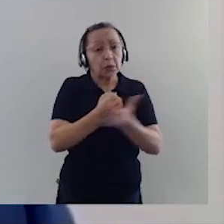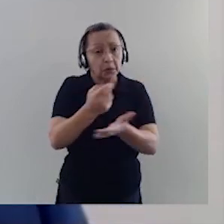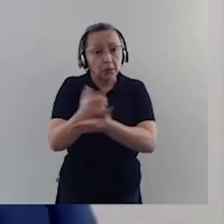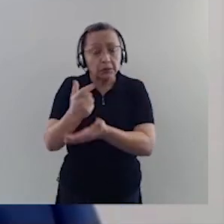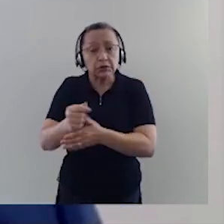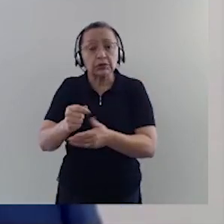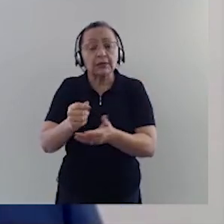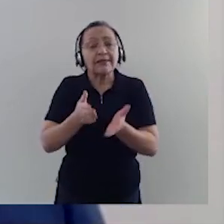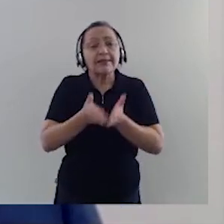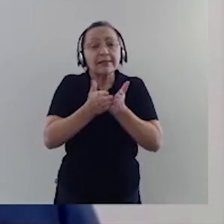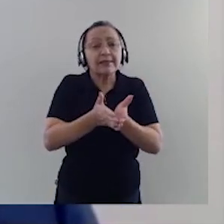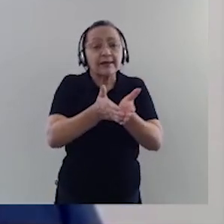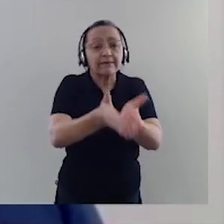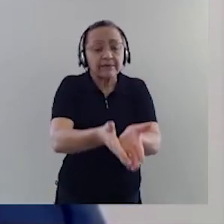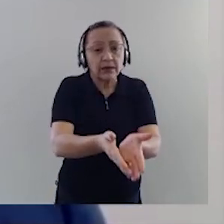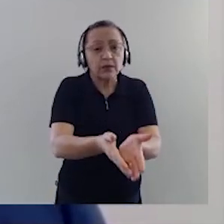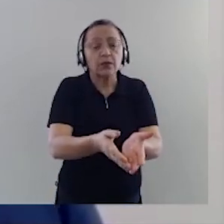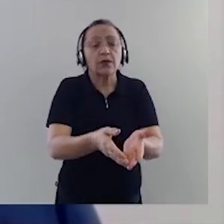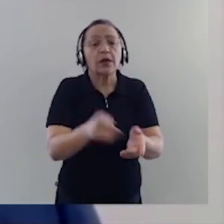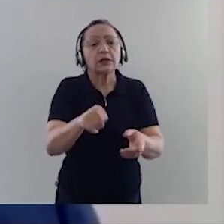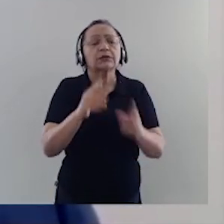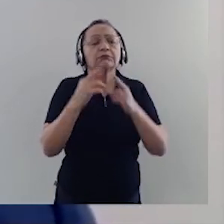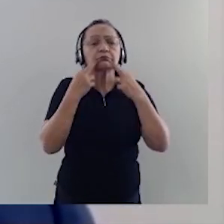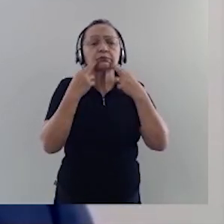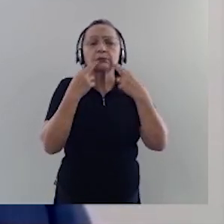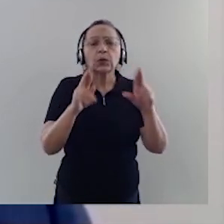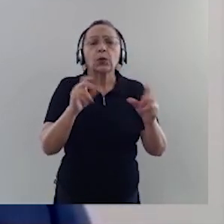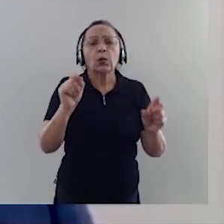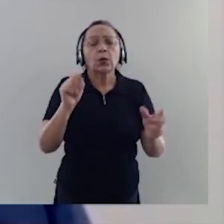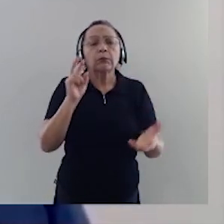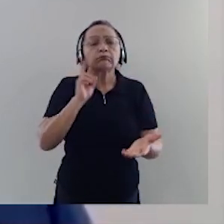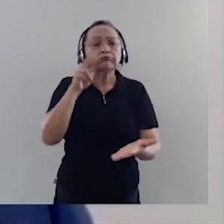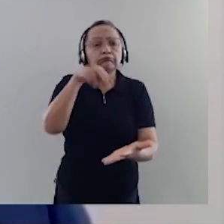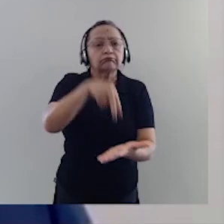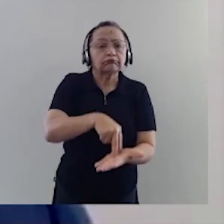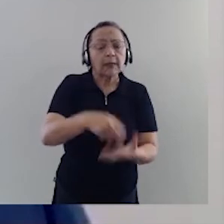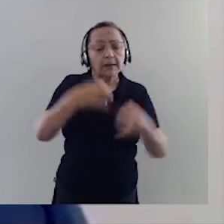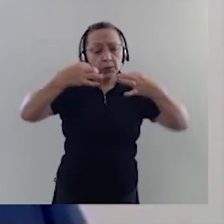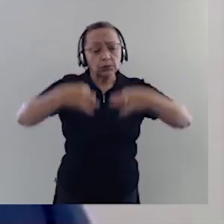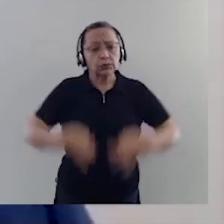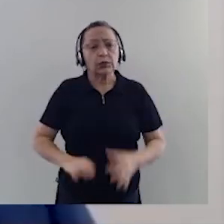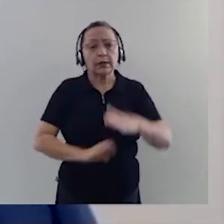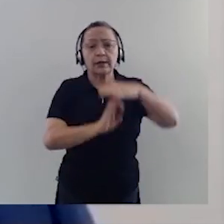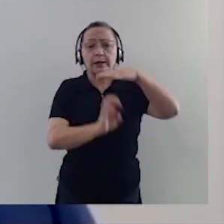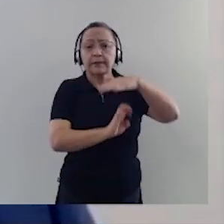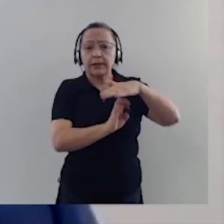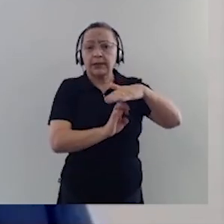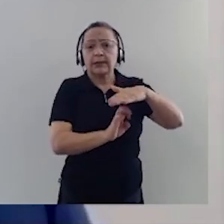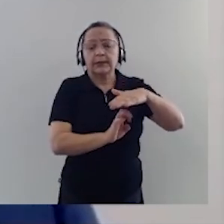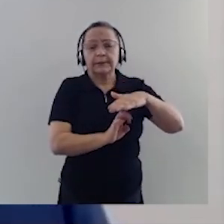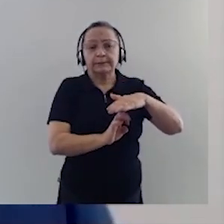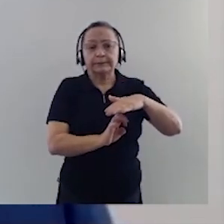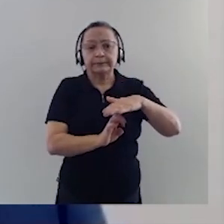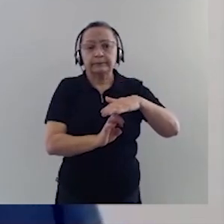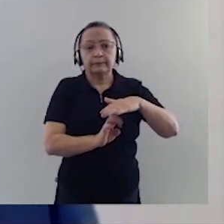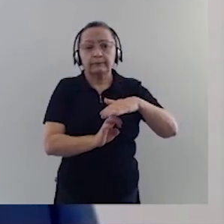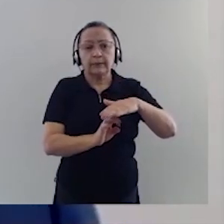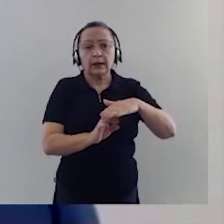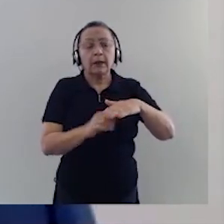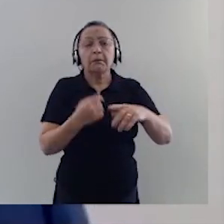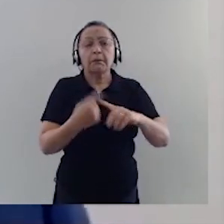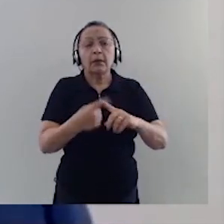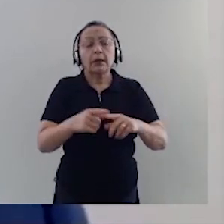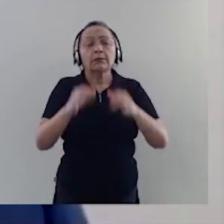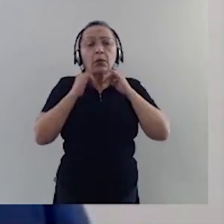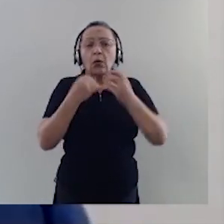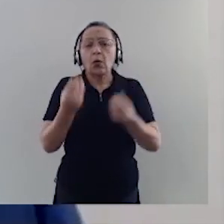navios, que questionava a posição, a postura da empresa na divulgação dos